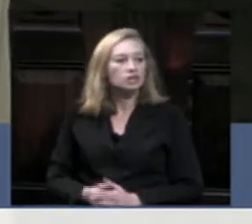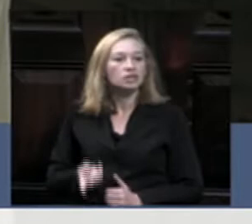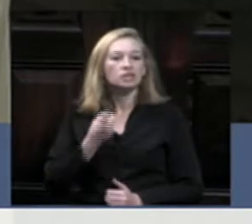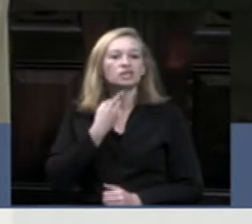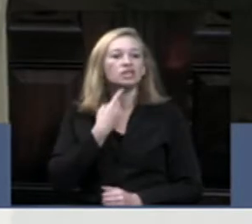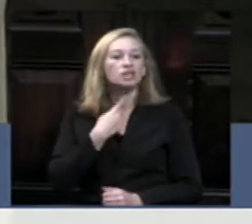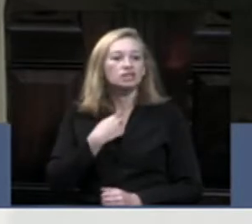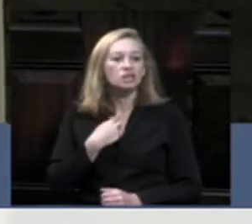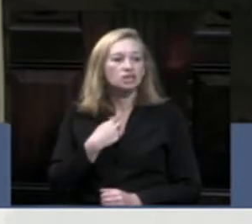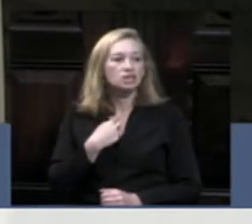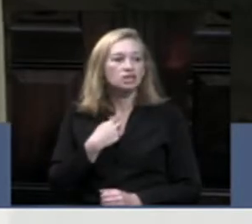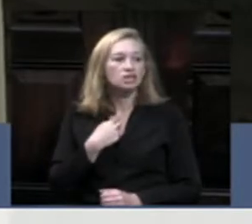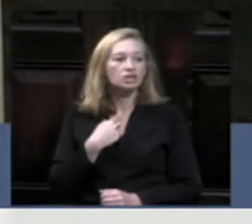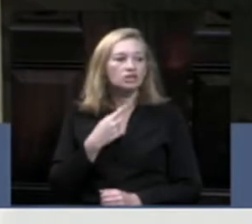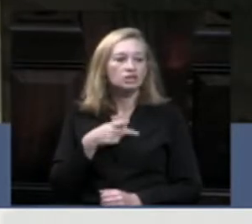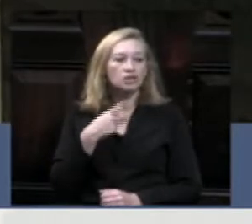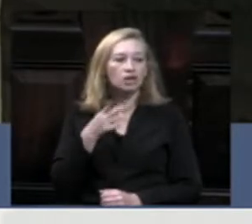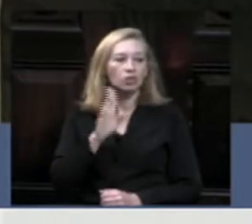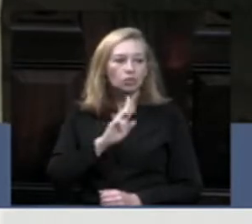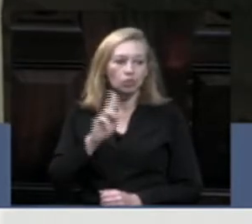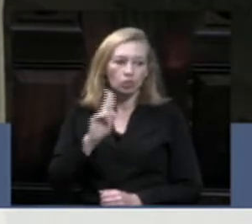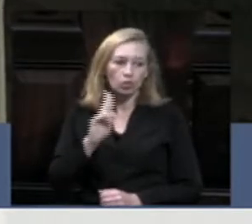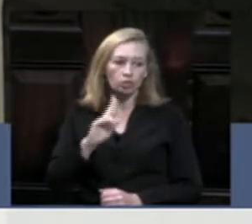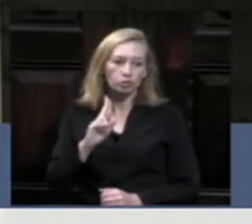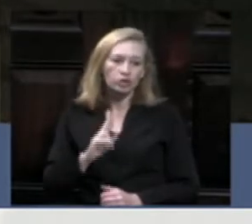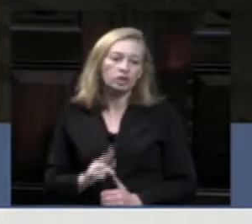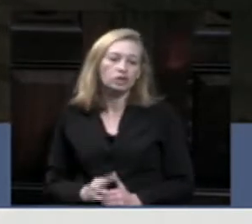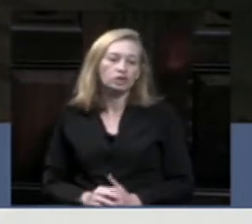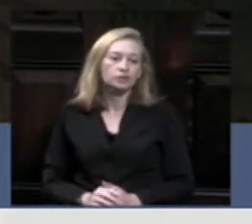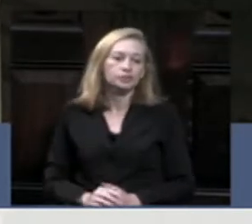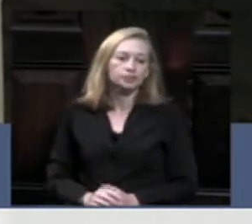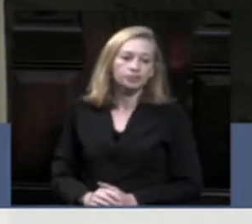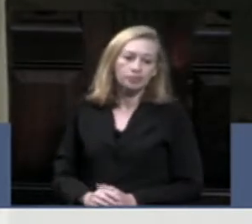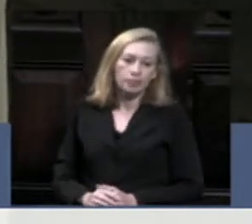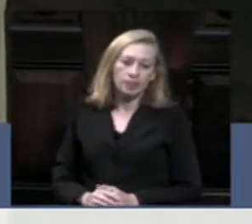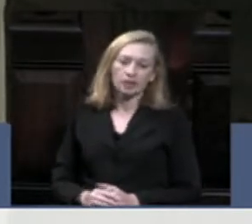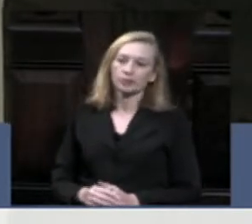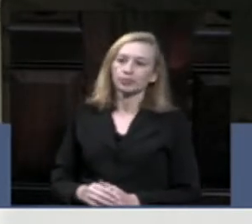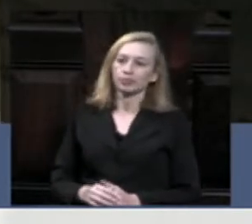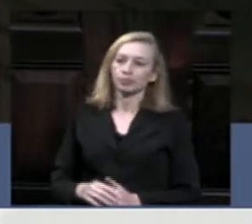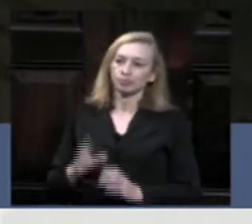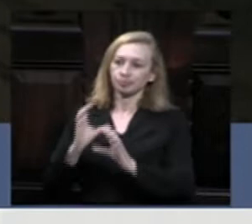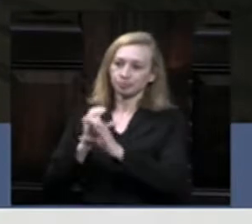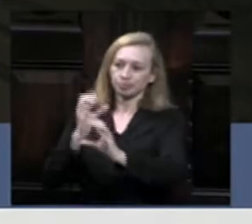deseja dar o nome do saudoso engenheiro